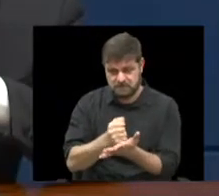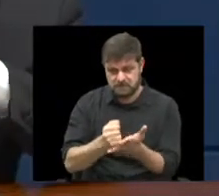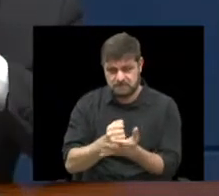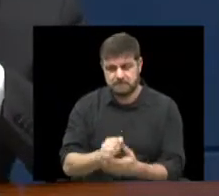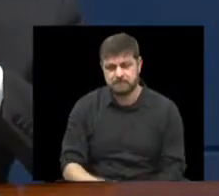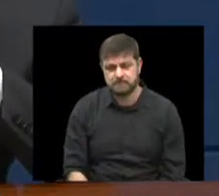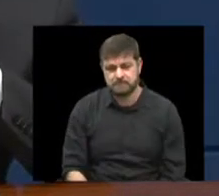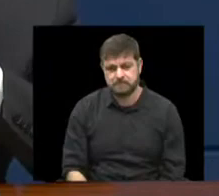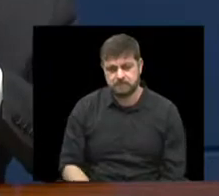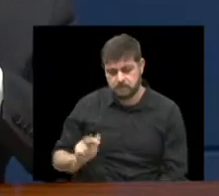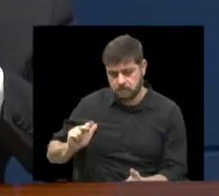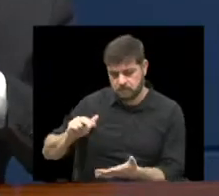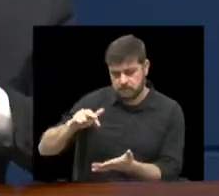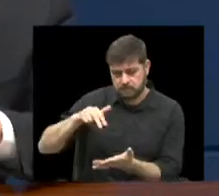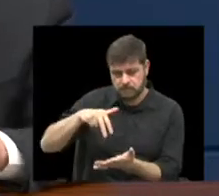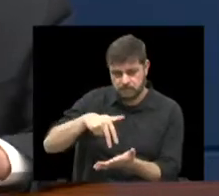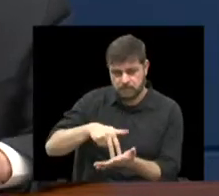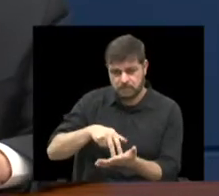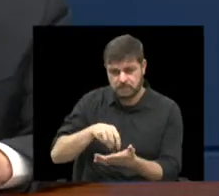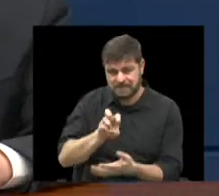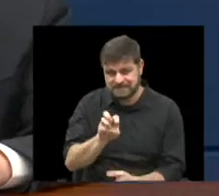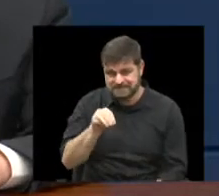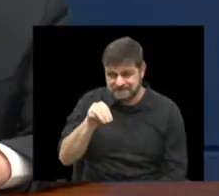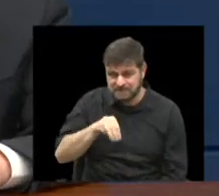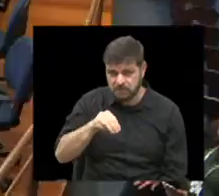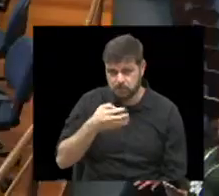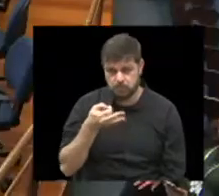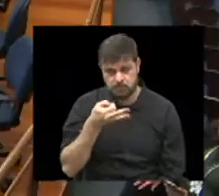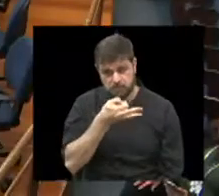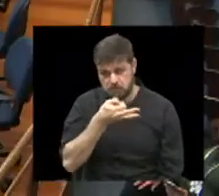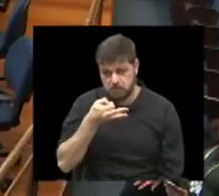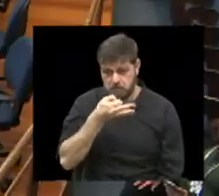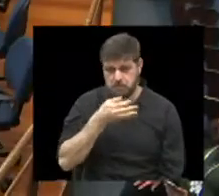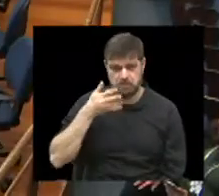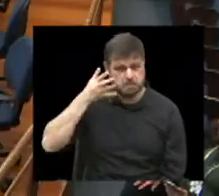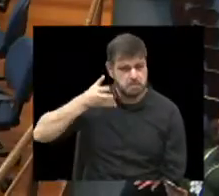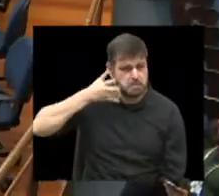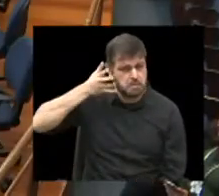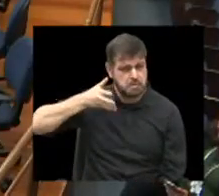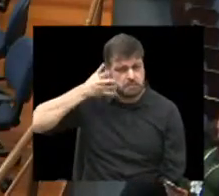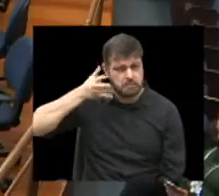Farmácia tem a tribuna por 5 minutos.